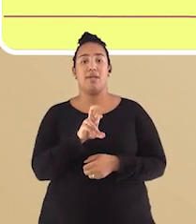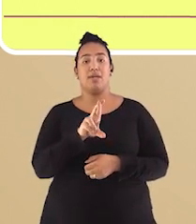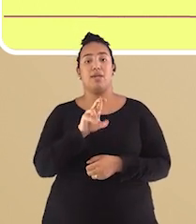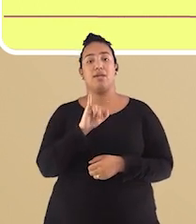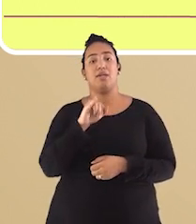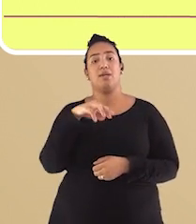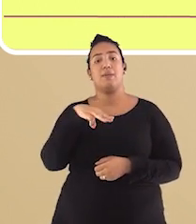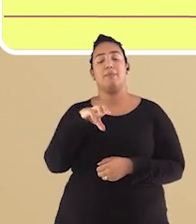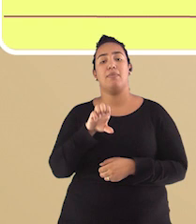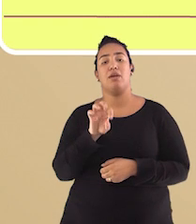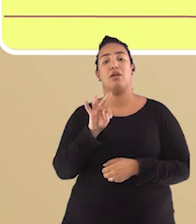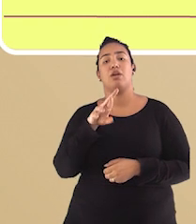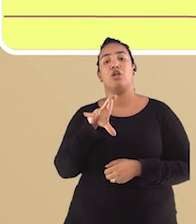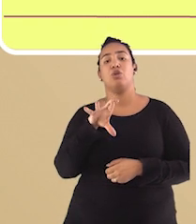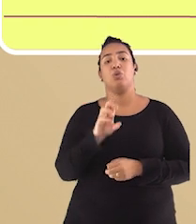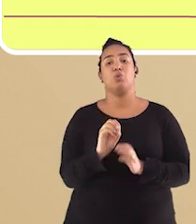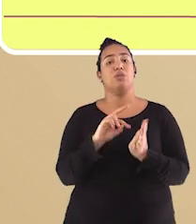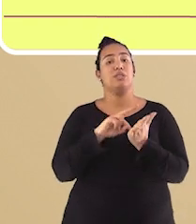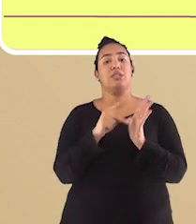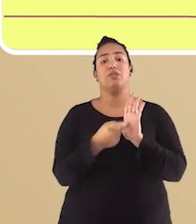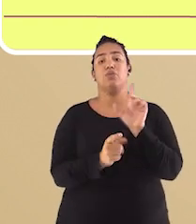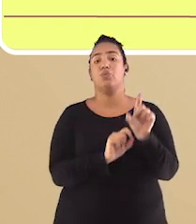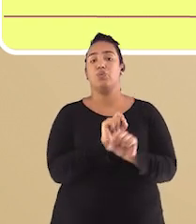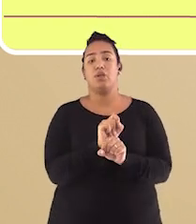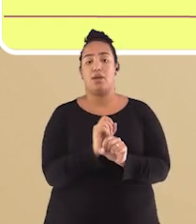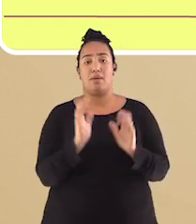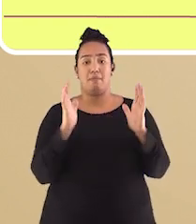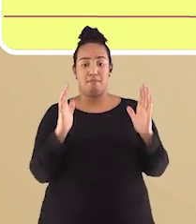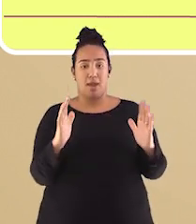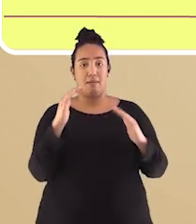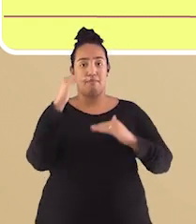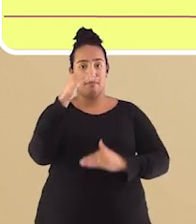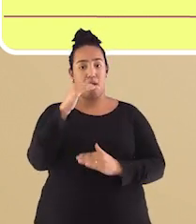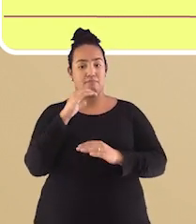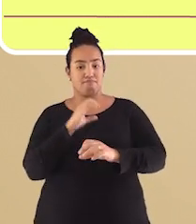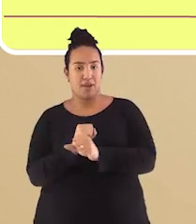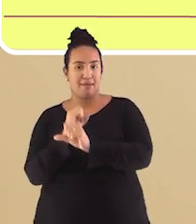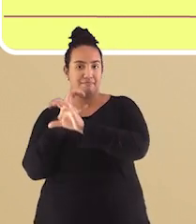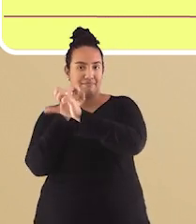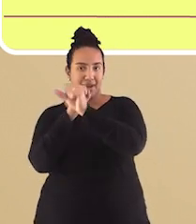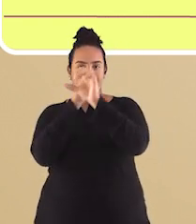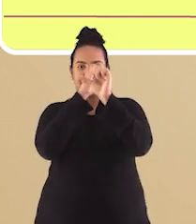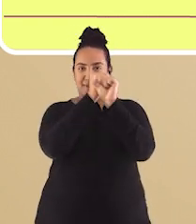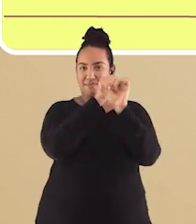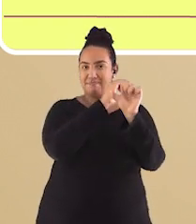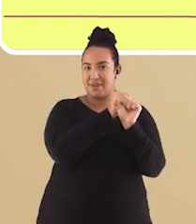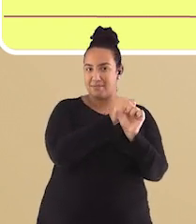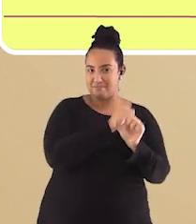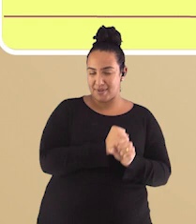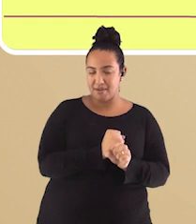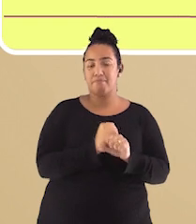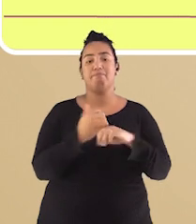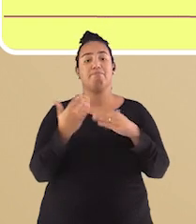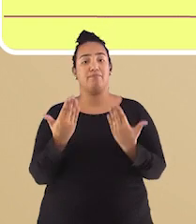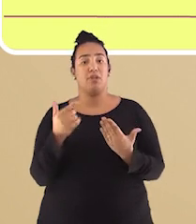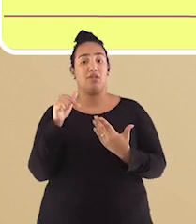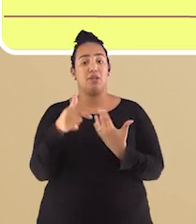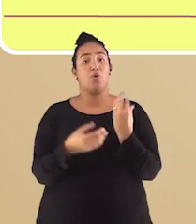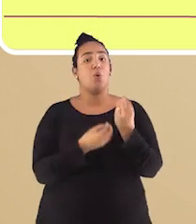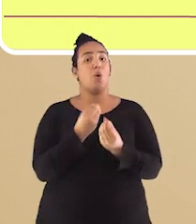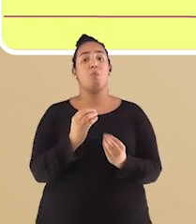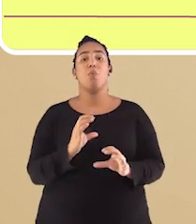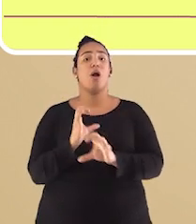é a medida do Entorno dessa figura E aprendemos que para calcularmos o perímetro de uma figura plana